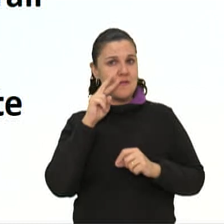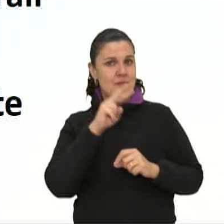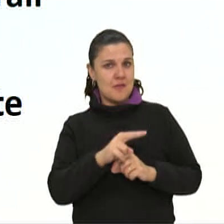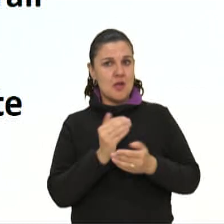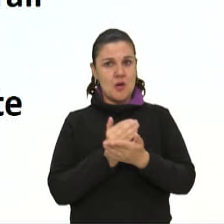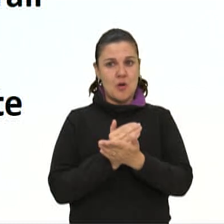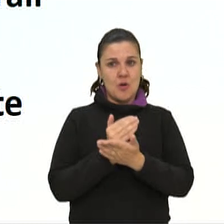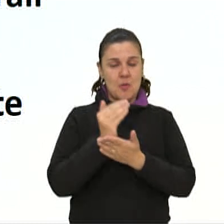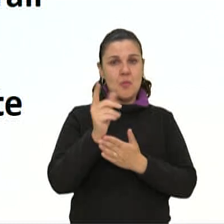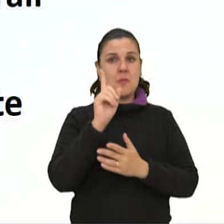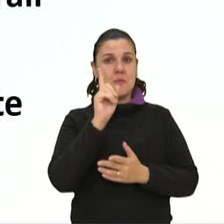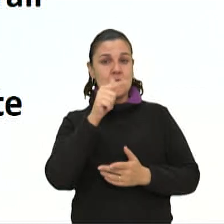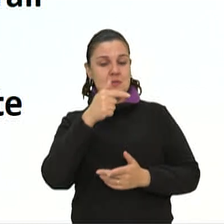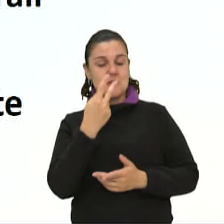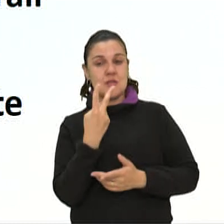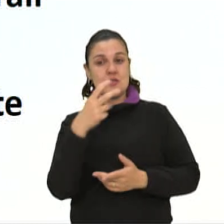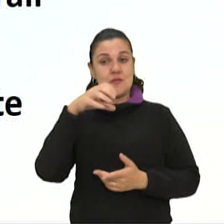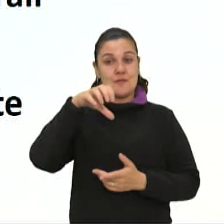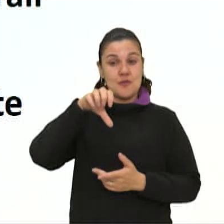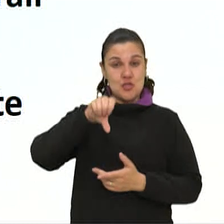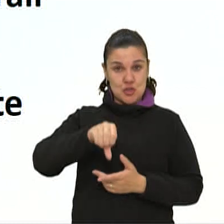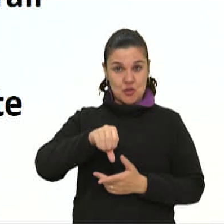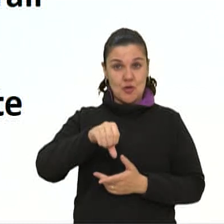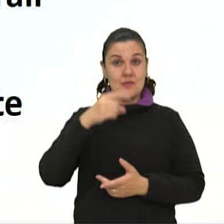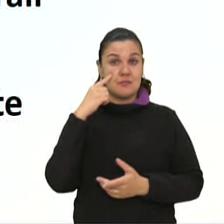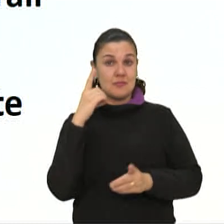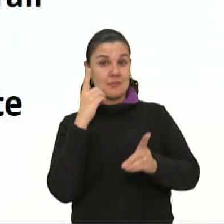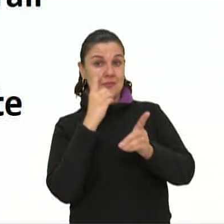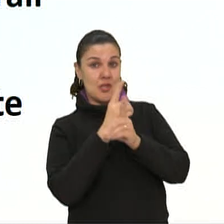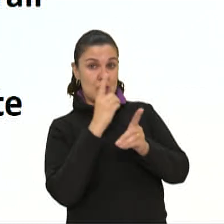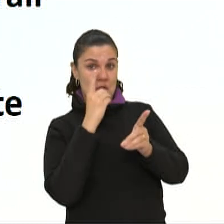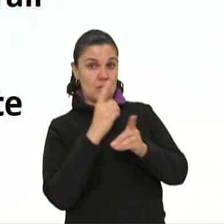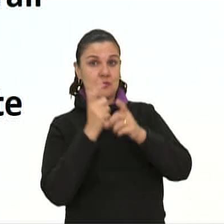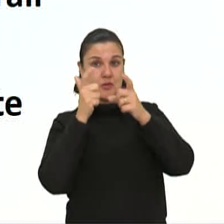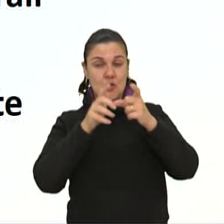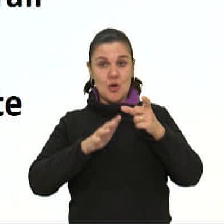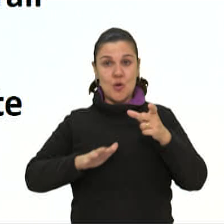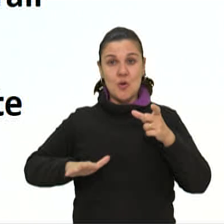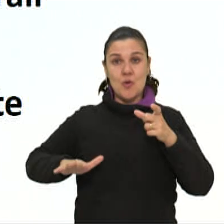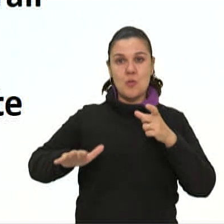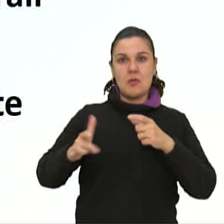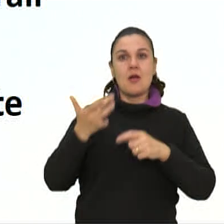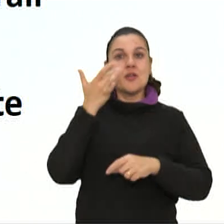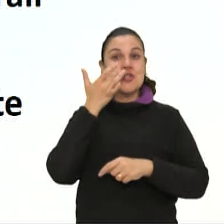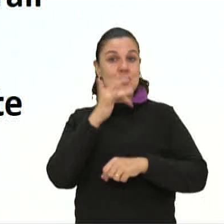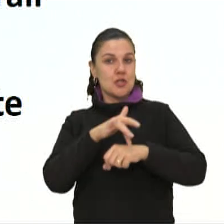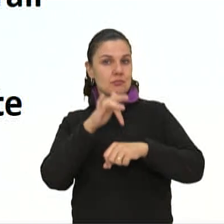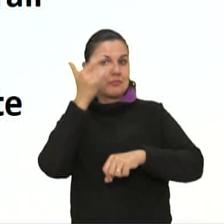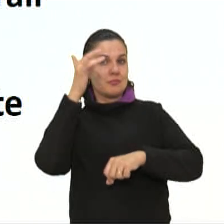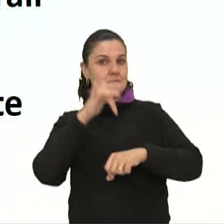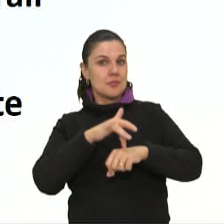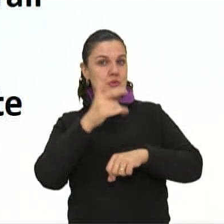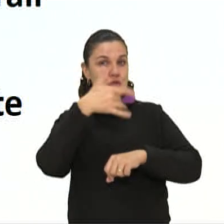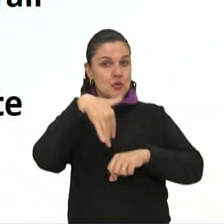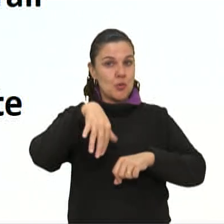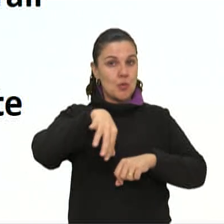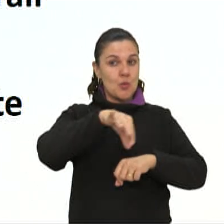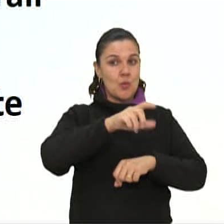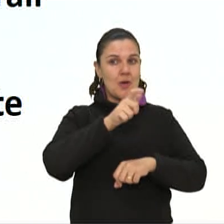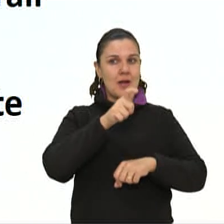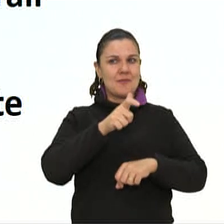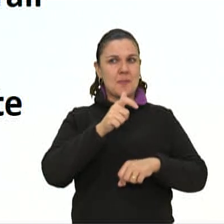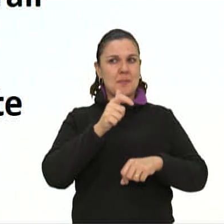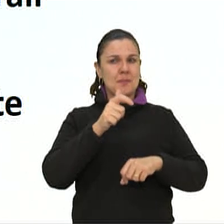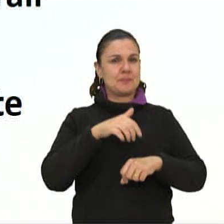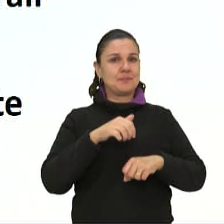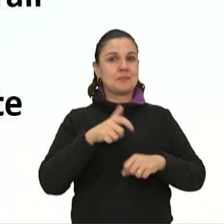de 1729, foram encontradas jazidas de diamantes no chamado Arraial do